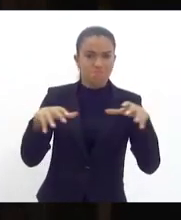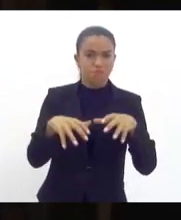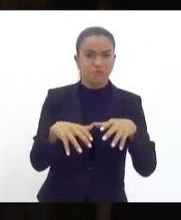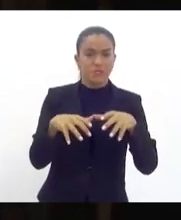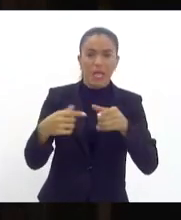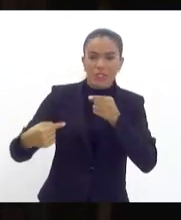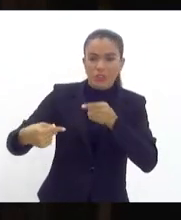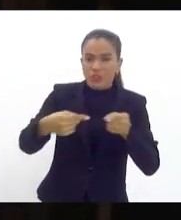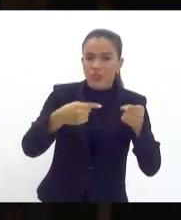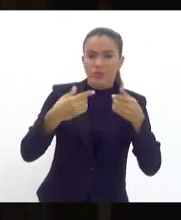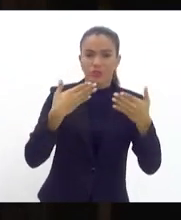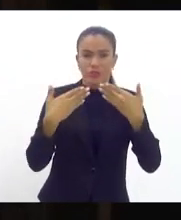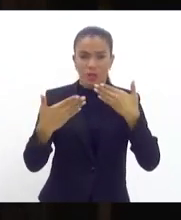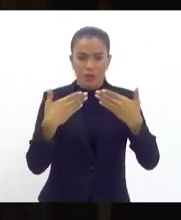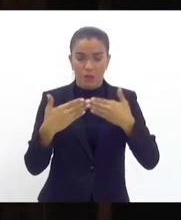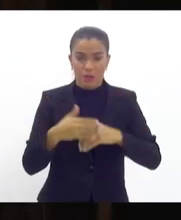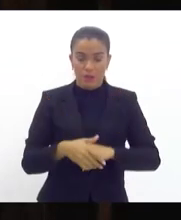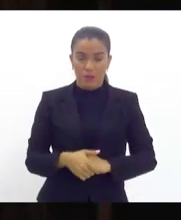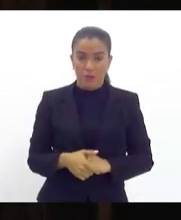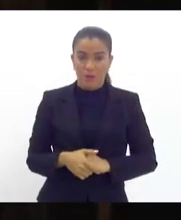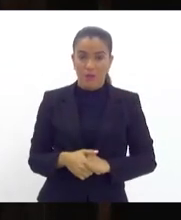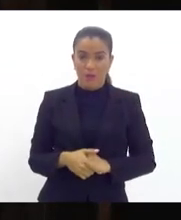dialogar aqui nesse dia